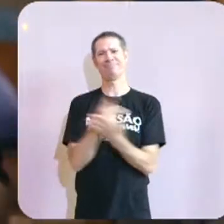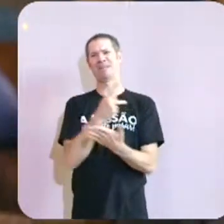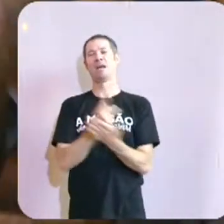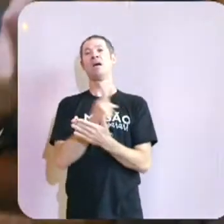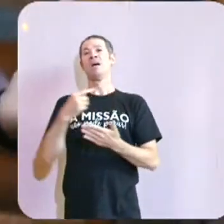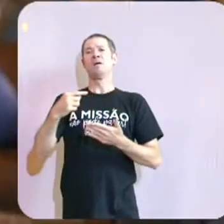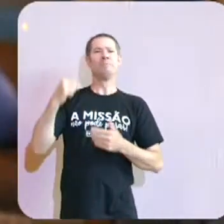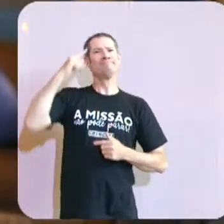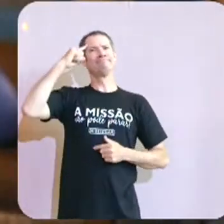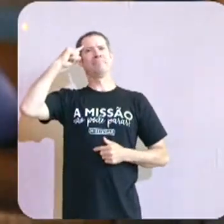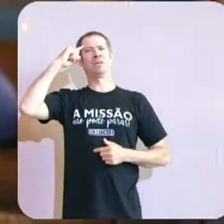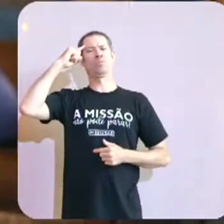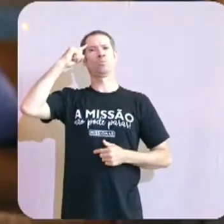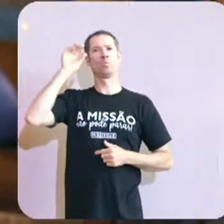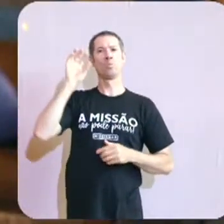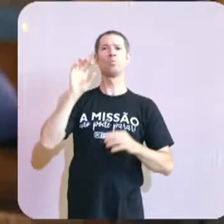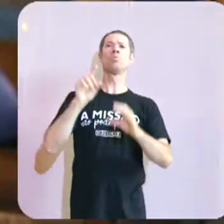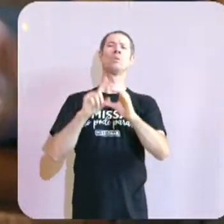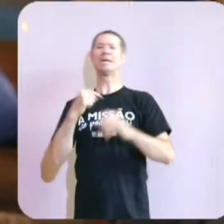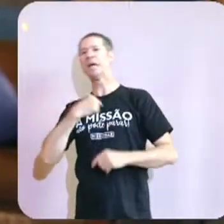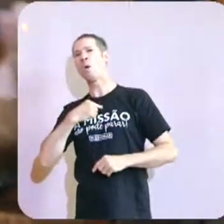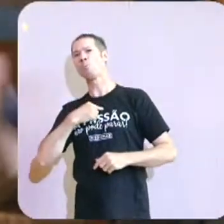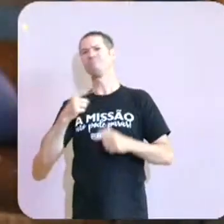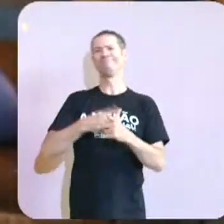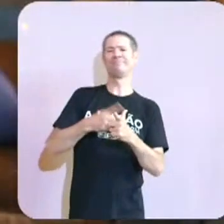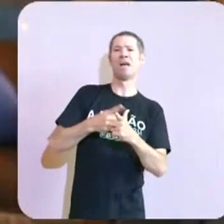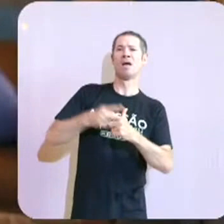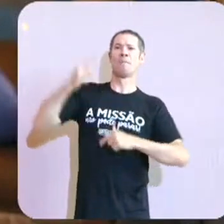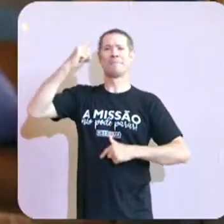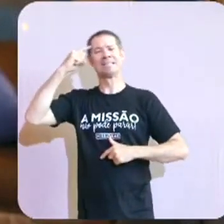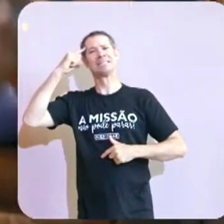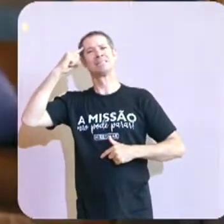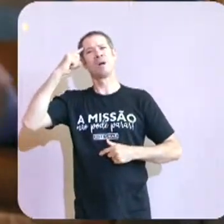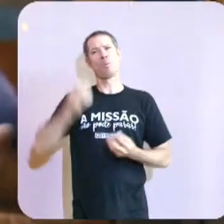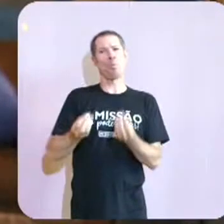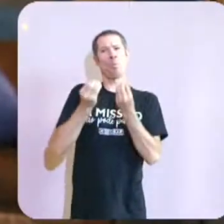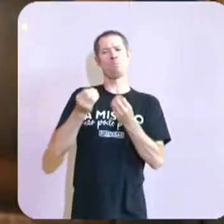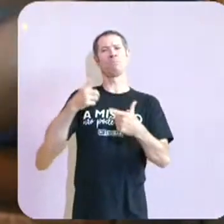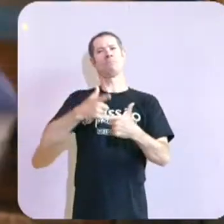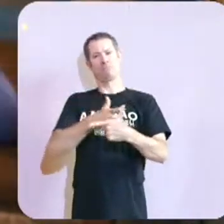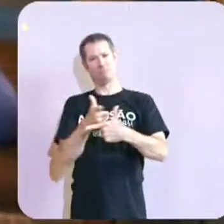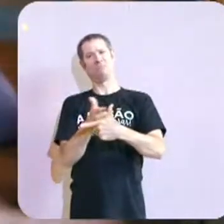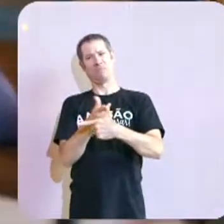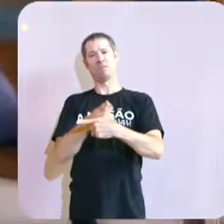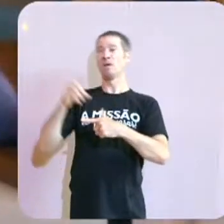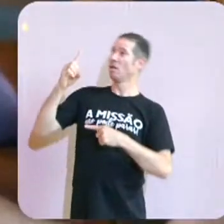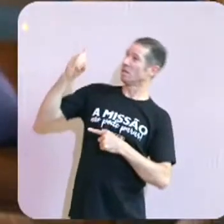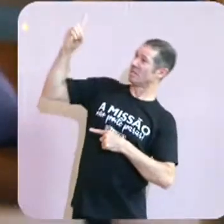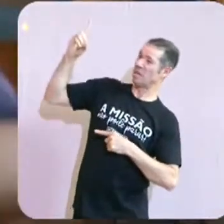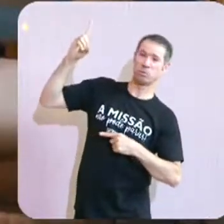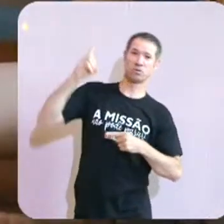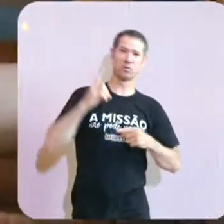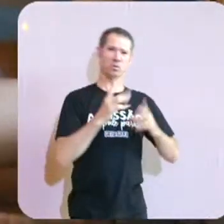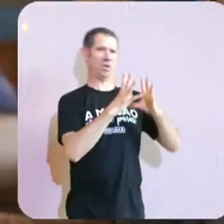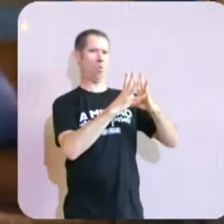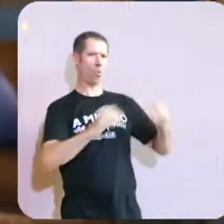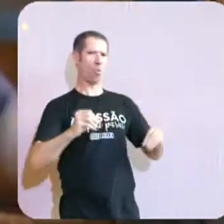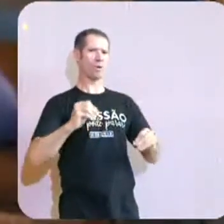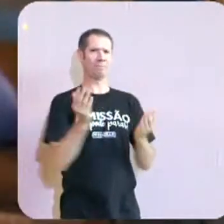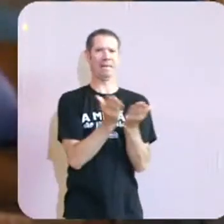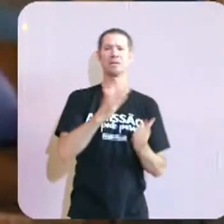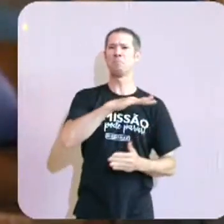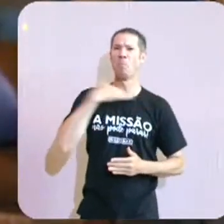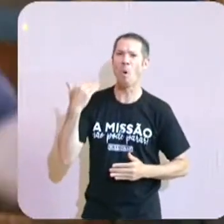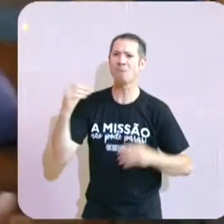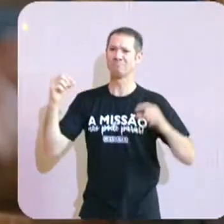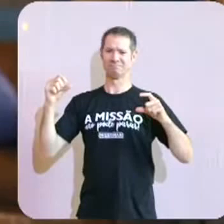pergunto, o que acontece, o que eu devo pensar, reagir, como é que deve ser quando Deus não cura crentes que morrem por causa